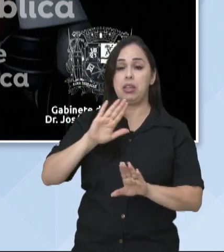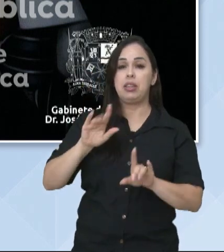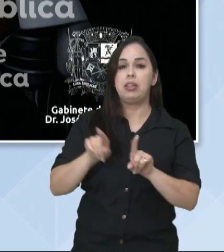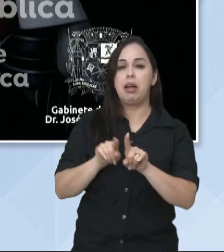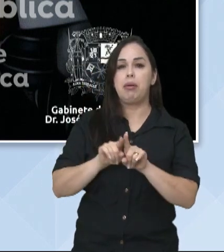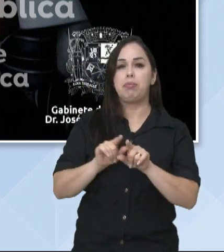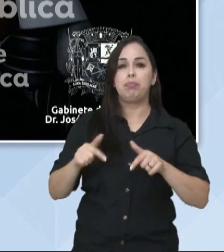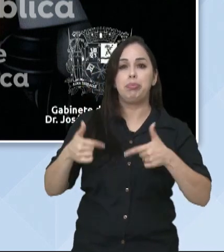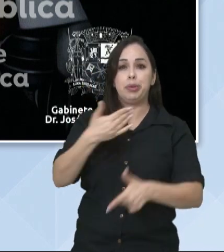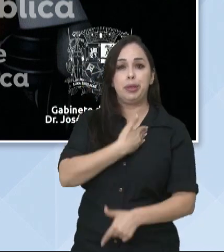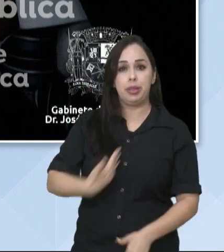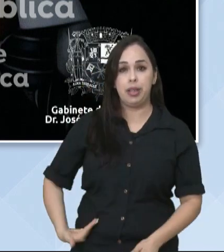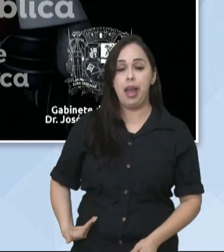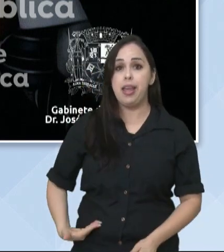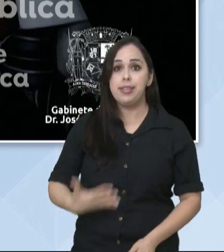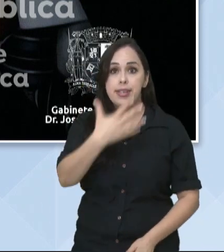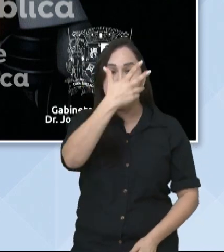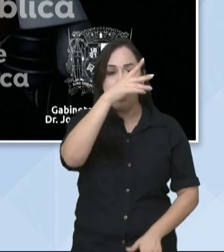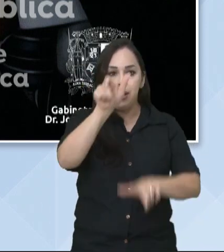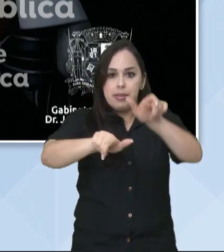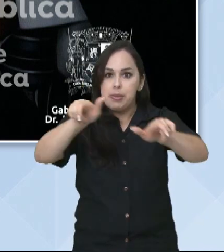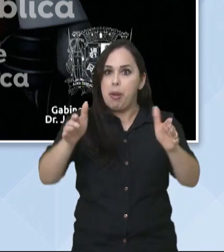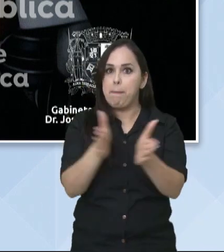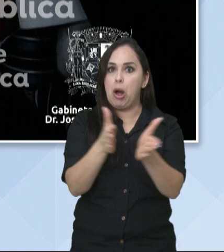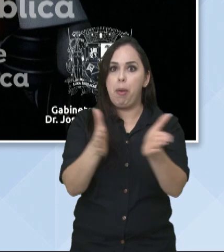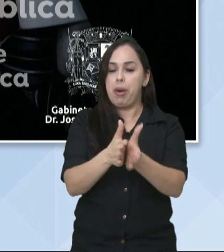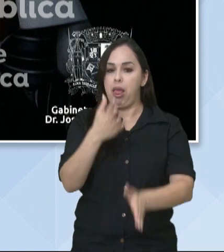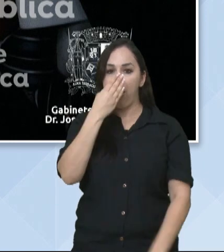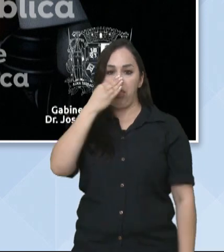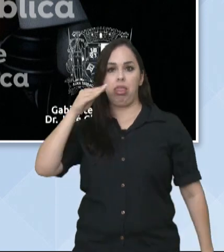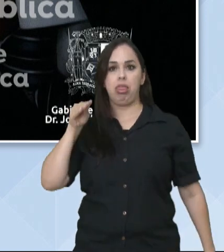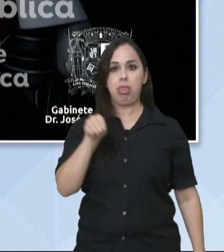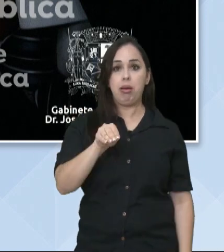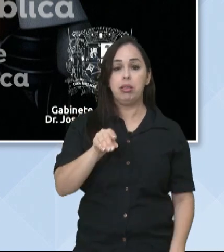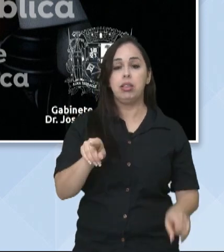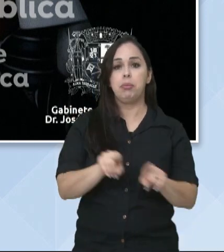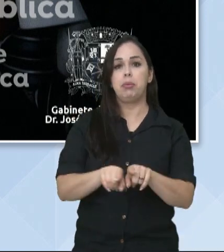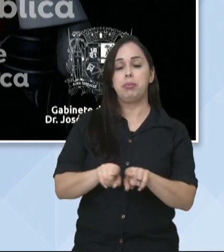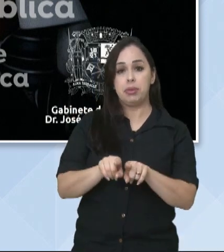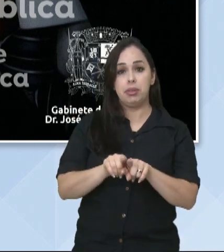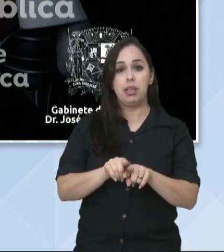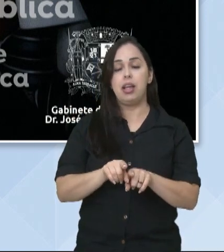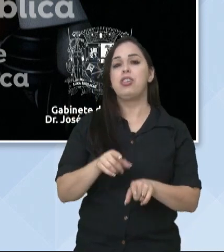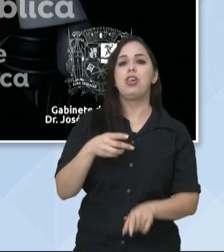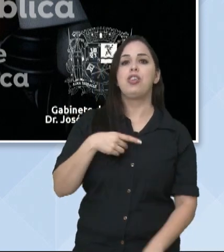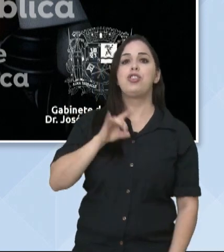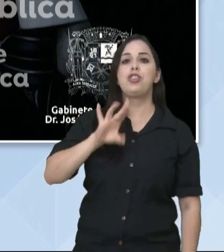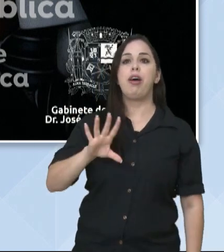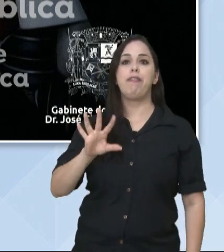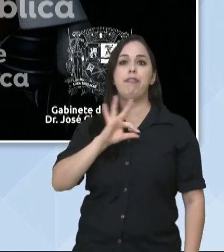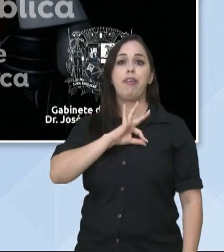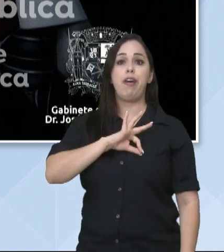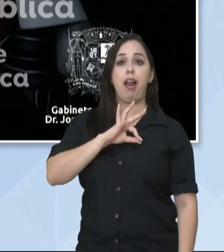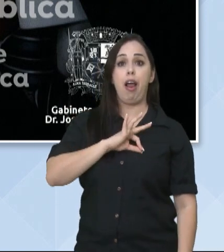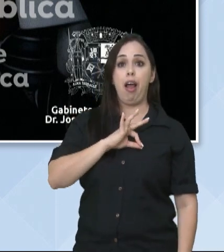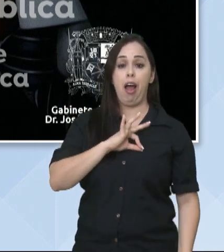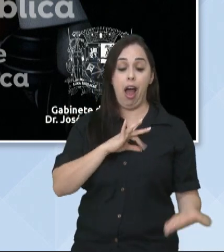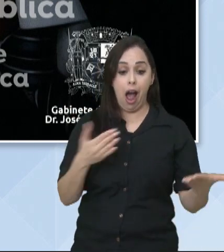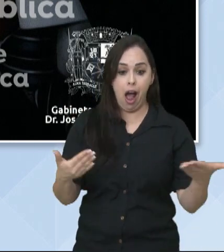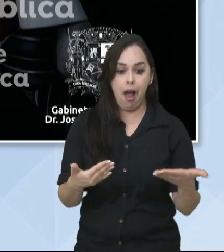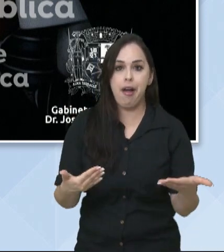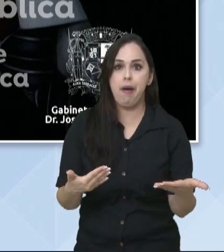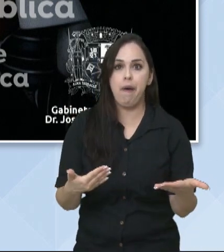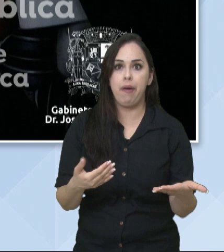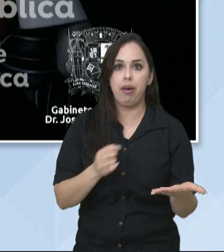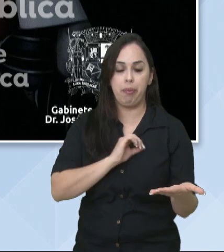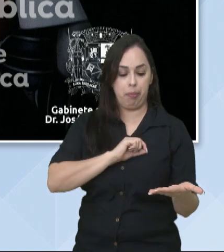mais pobres, ele esqueceu do Nordeste, ele foi mexer, só foi falar em salário mínimo agora nos debates, ele não deu